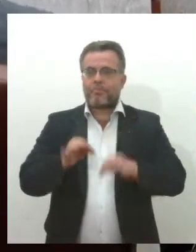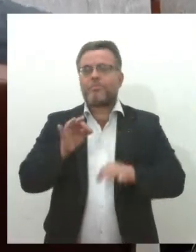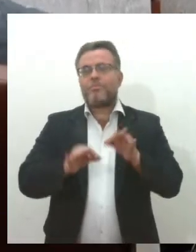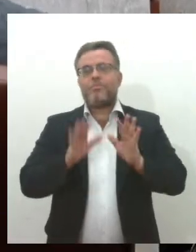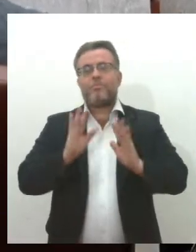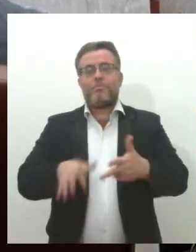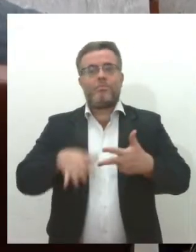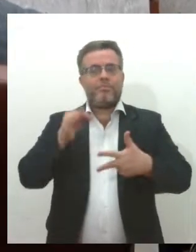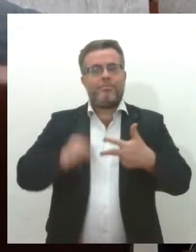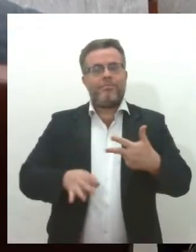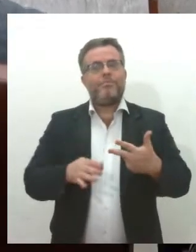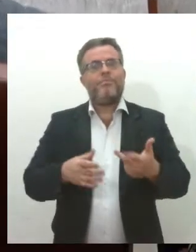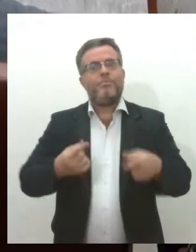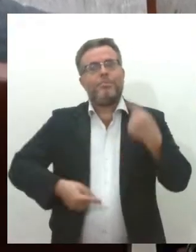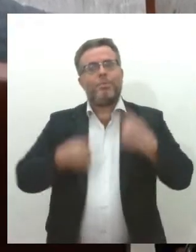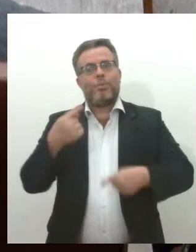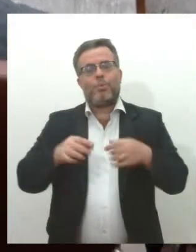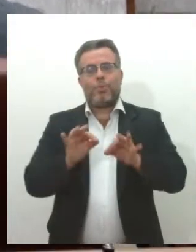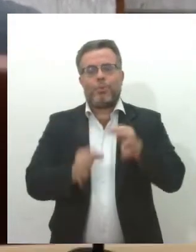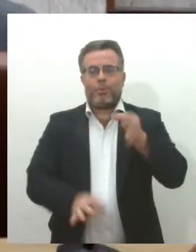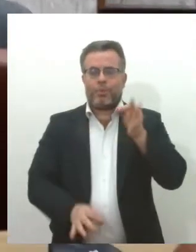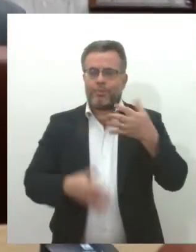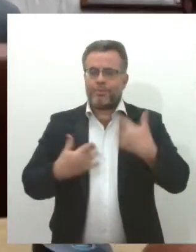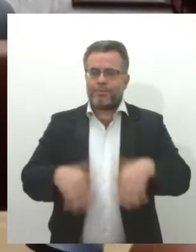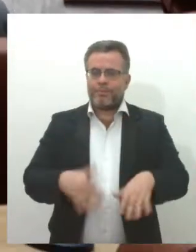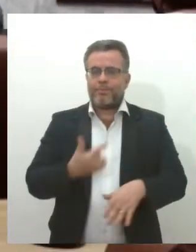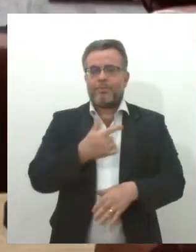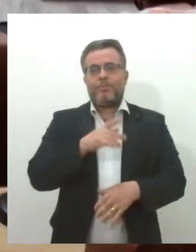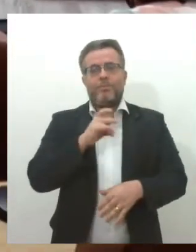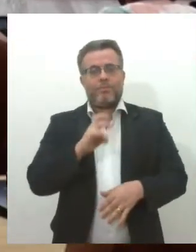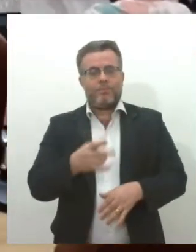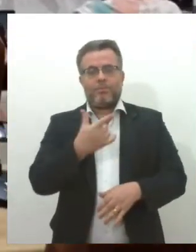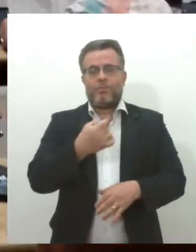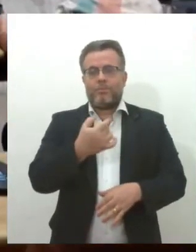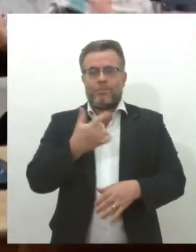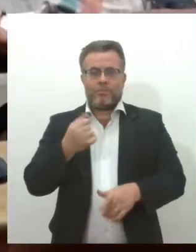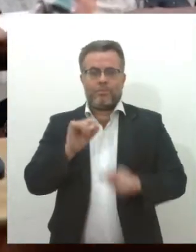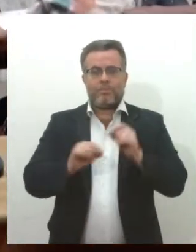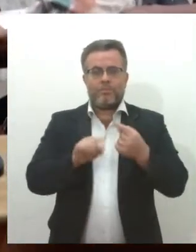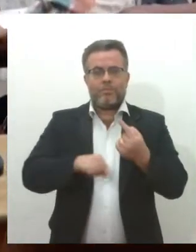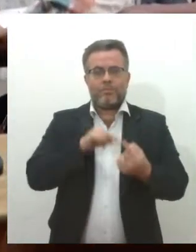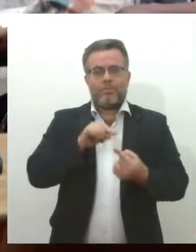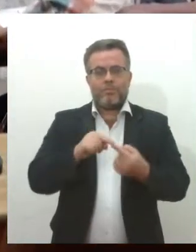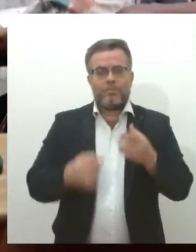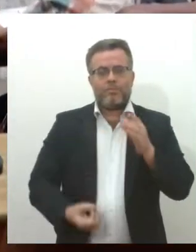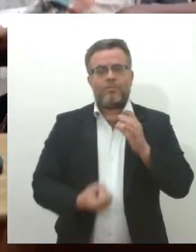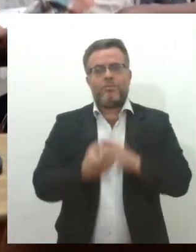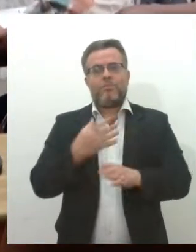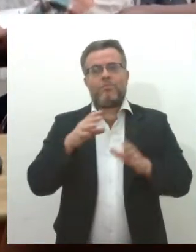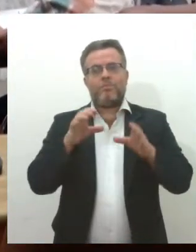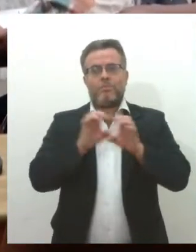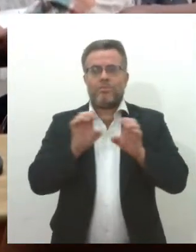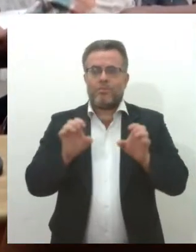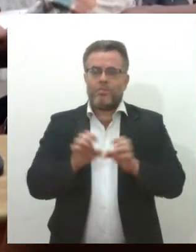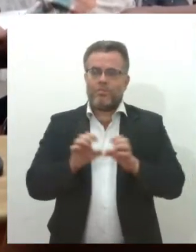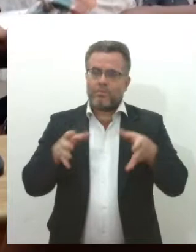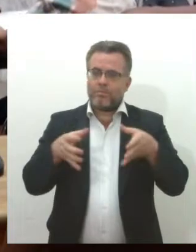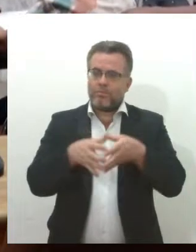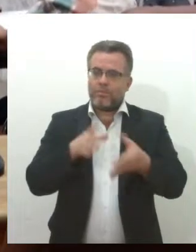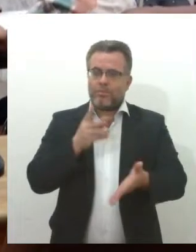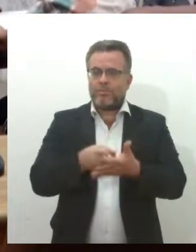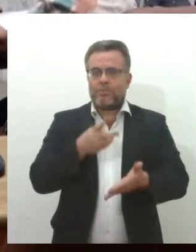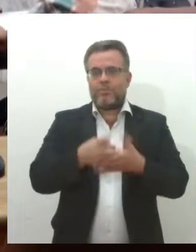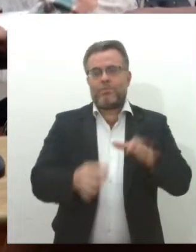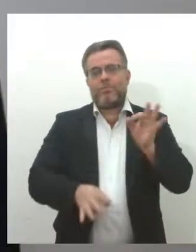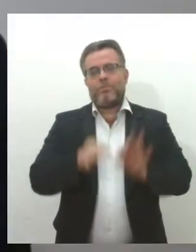a votação o projeto o número 25 de 2022 tem como finalidade criar a estrutura do núcleo permanente de